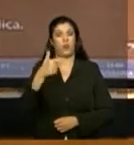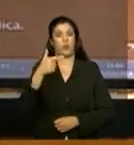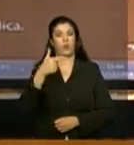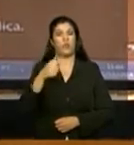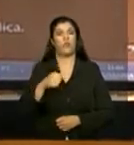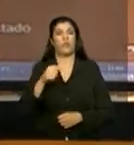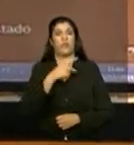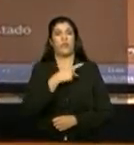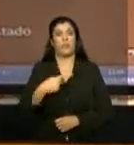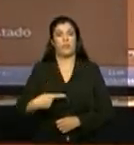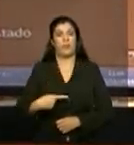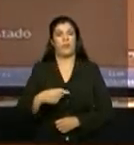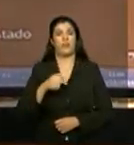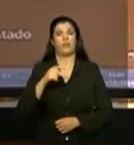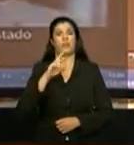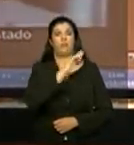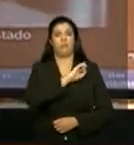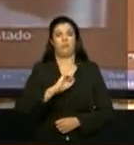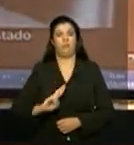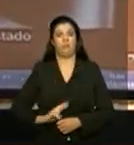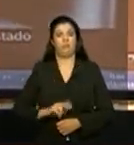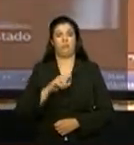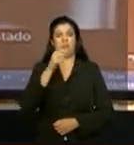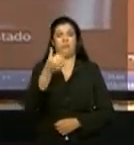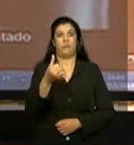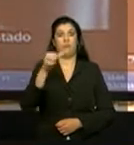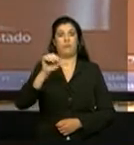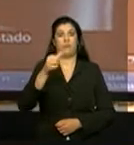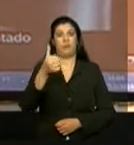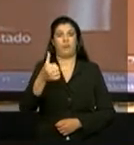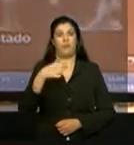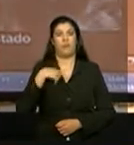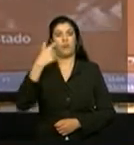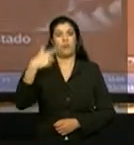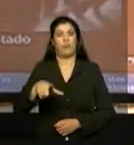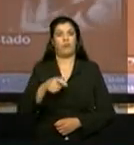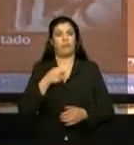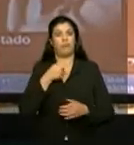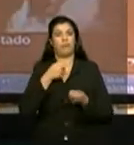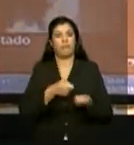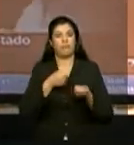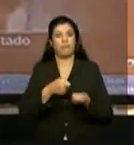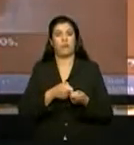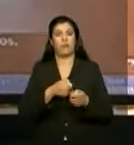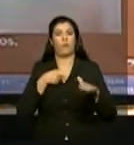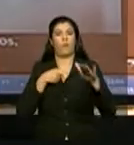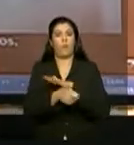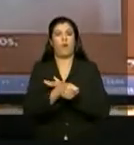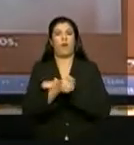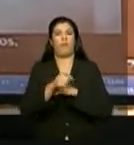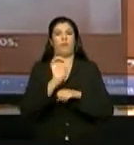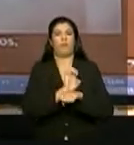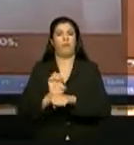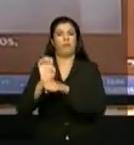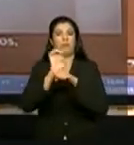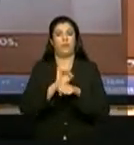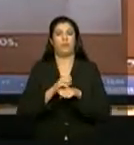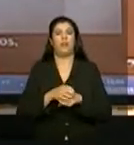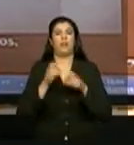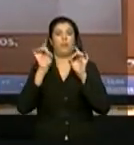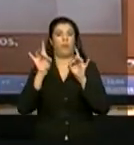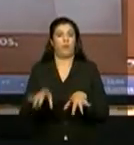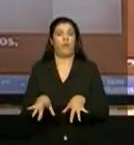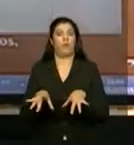república em 1961 após uma tentativa frustrada de golpe de estado que levou à renúncia do então presidente